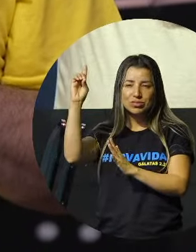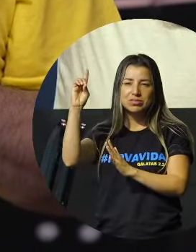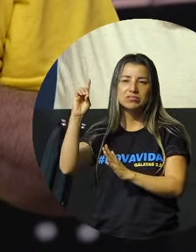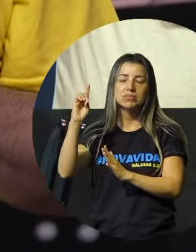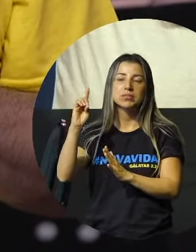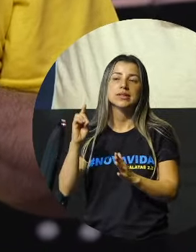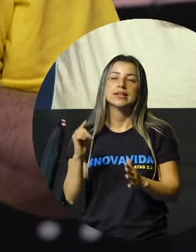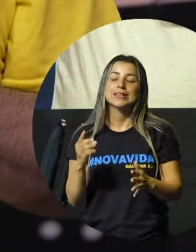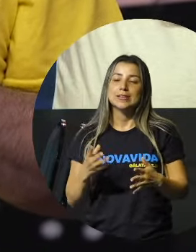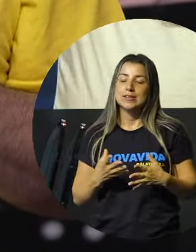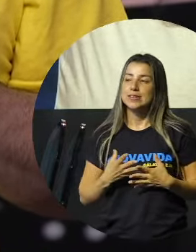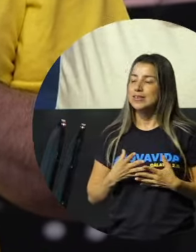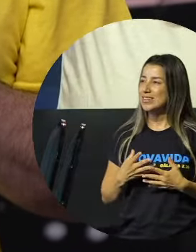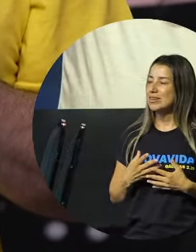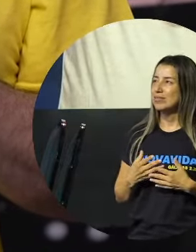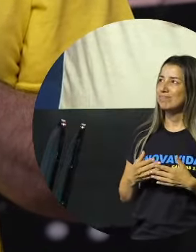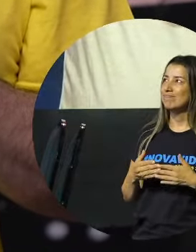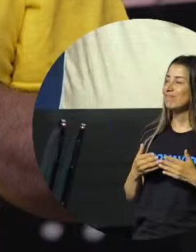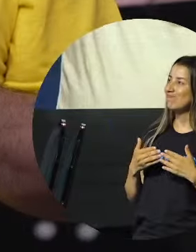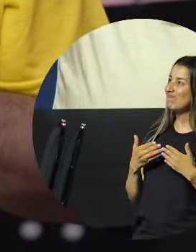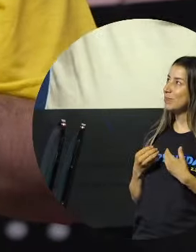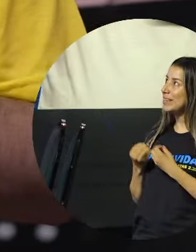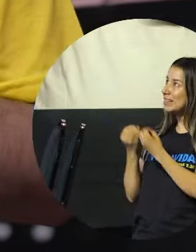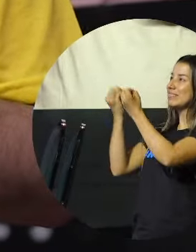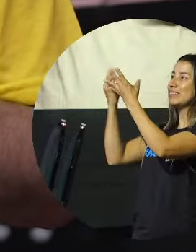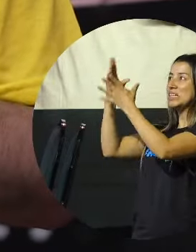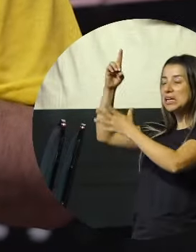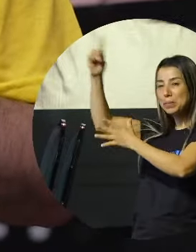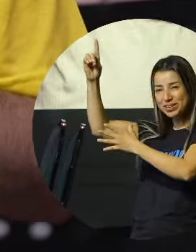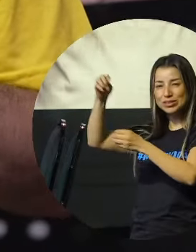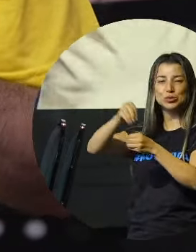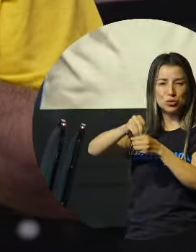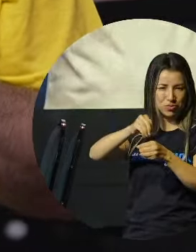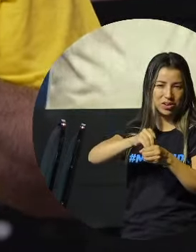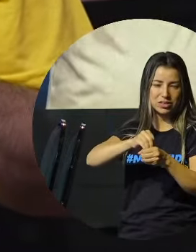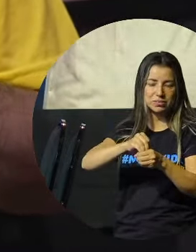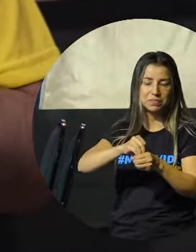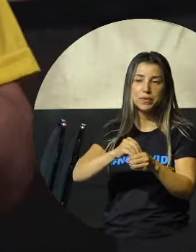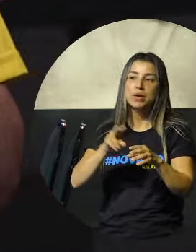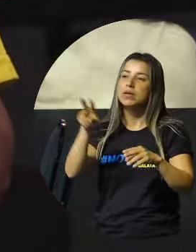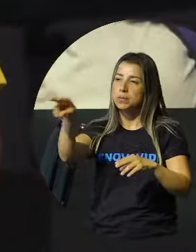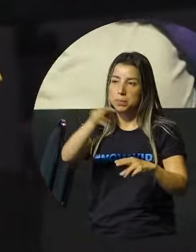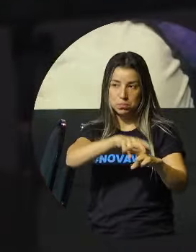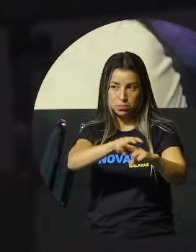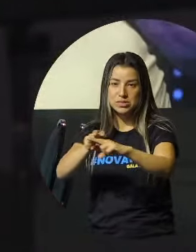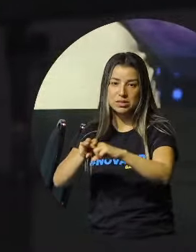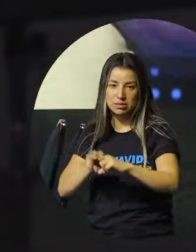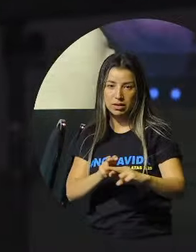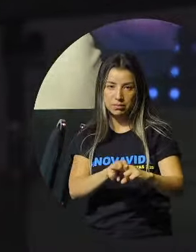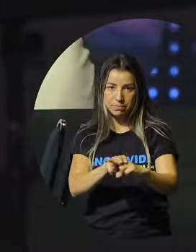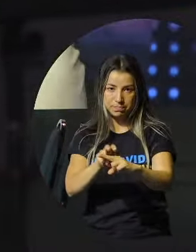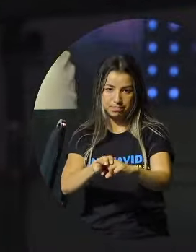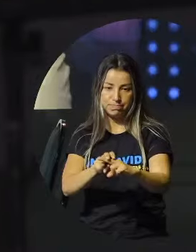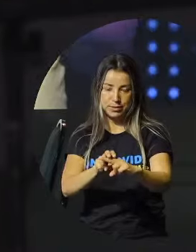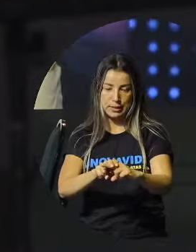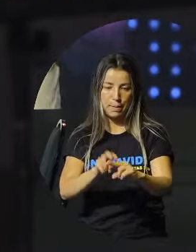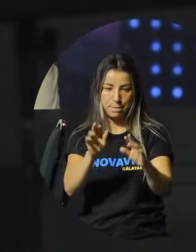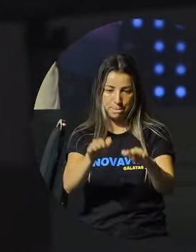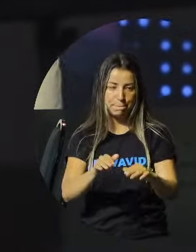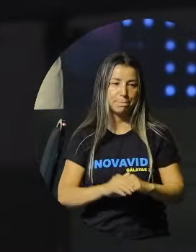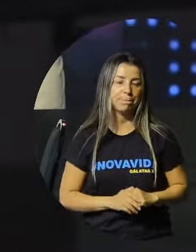nós consagramos e dedicamos ao Senhor esta oferta em nome de Jesus, amém. Pode sentar, meu irmão, prepara aí. Eu queria pedir esse auditório,